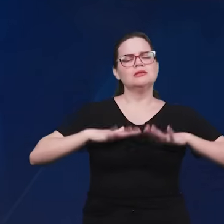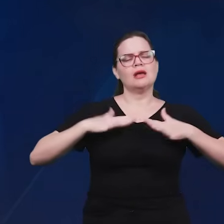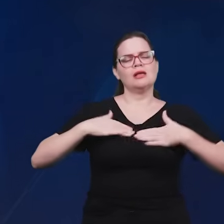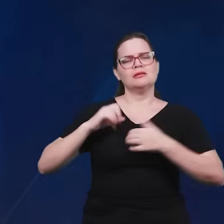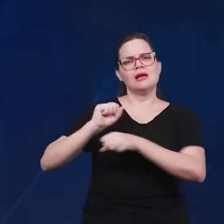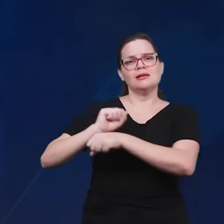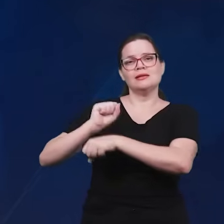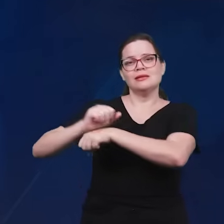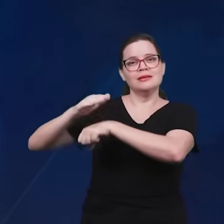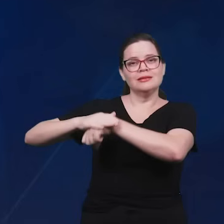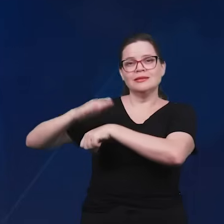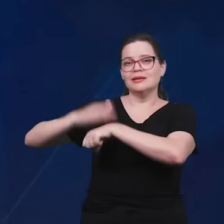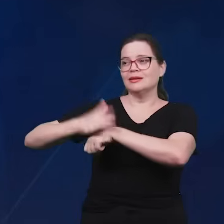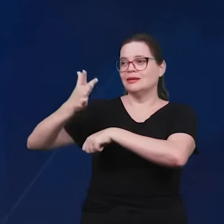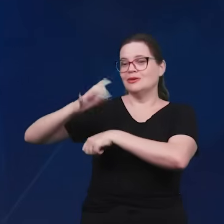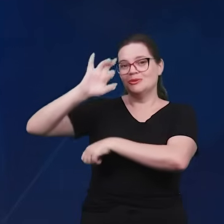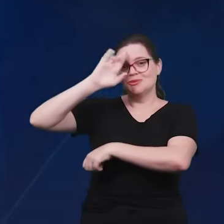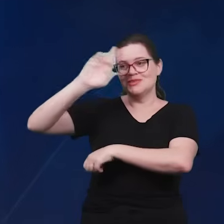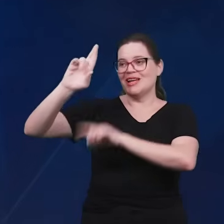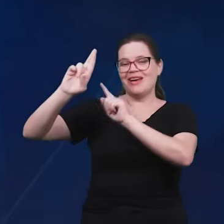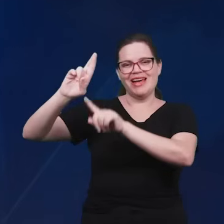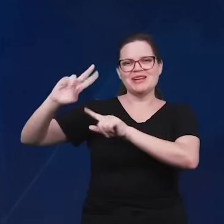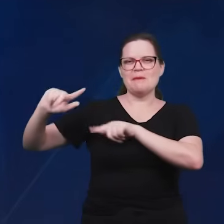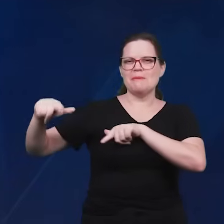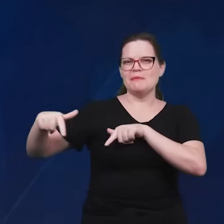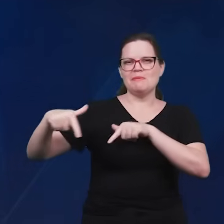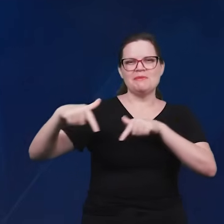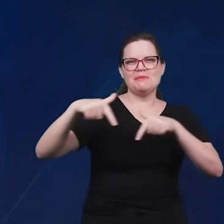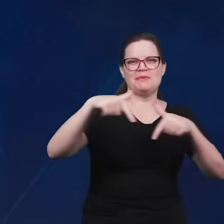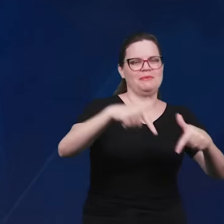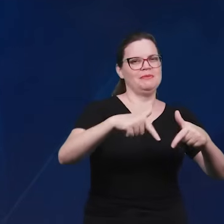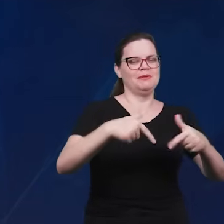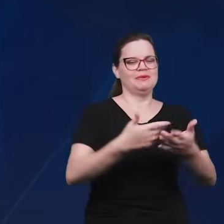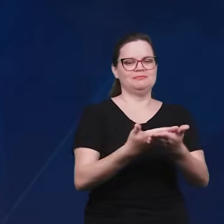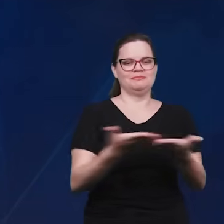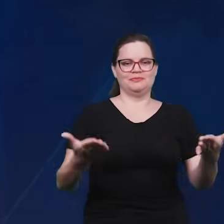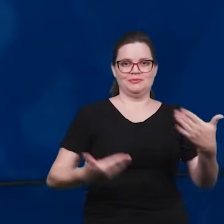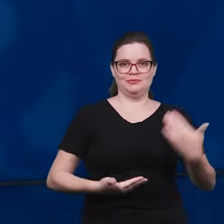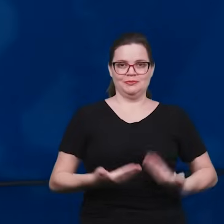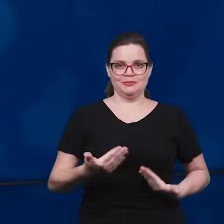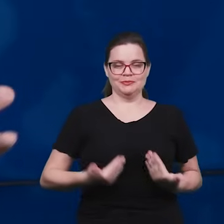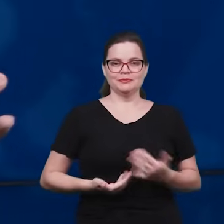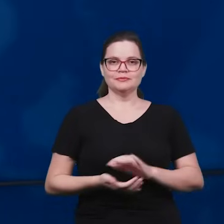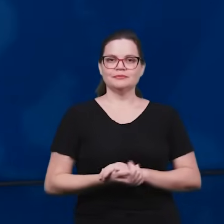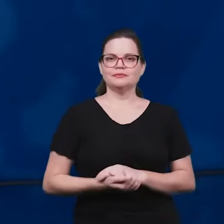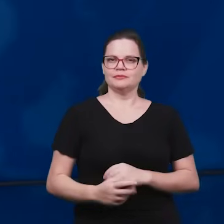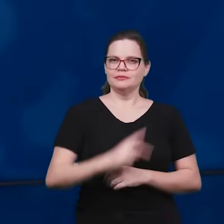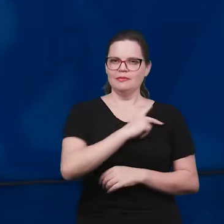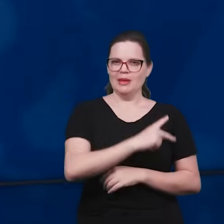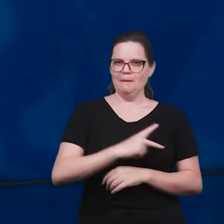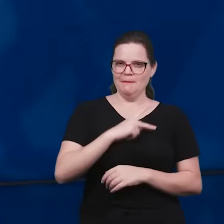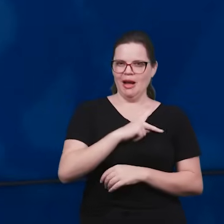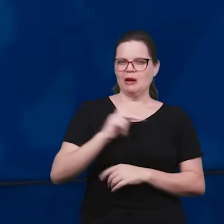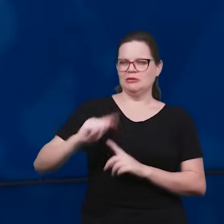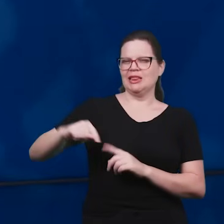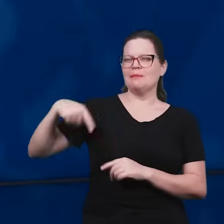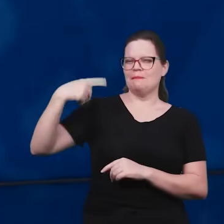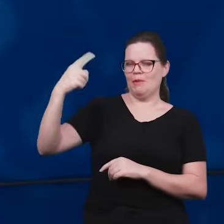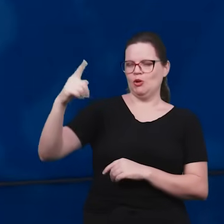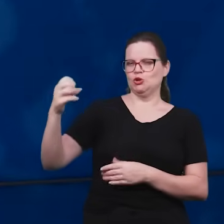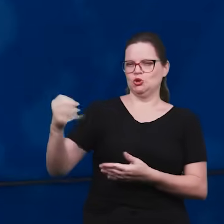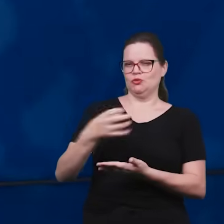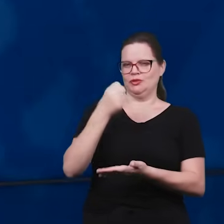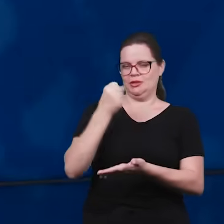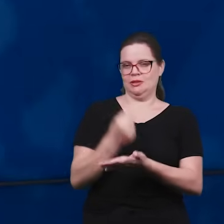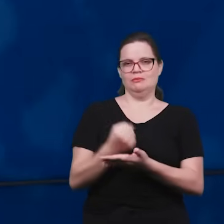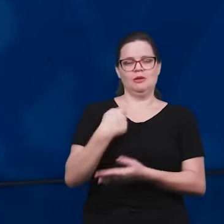pois é Ele quem luta pelos seus servos. O apóstolo Paulo, por exemplo, ao depositar todos